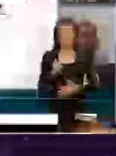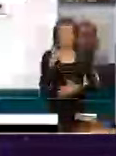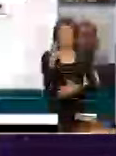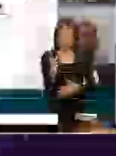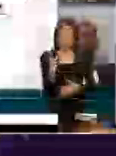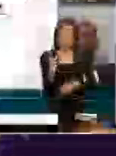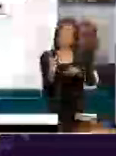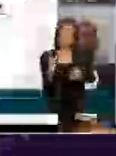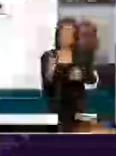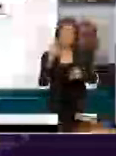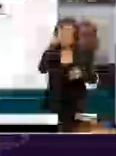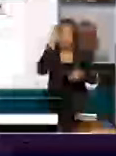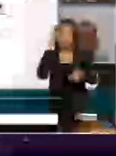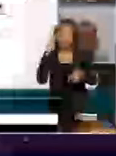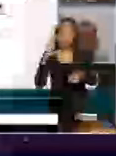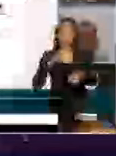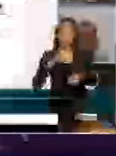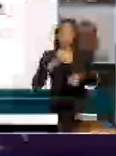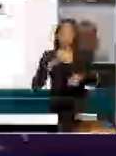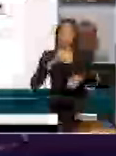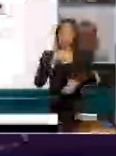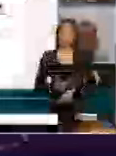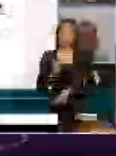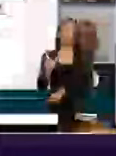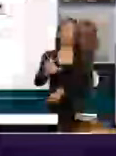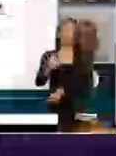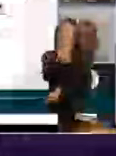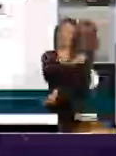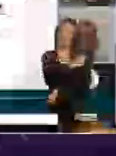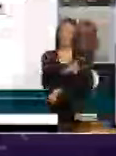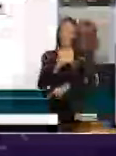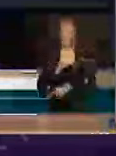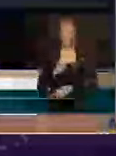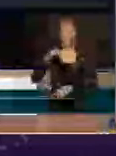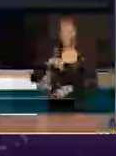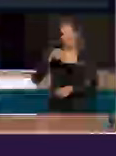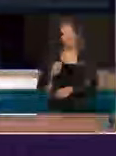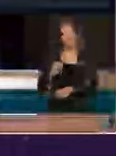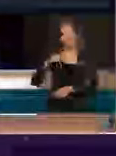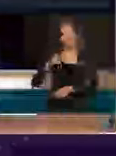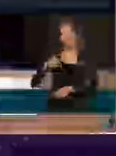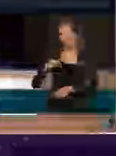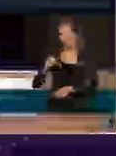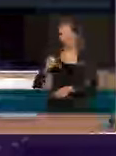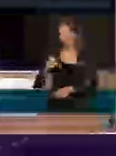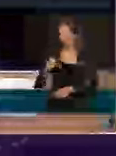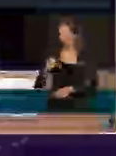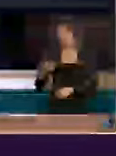cardiovascular nos pacientes que apresentaram a vacinação de RNA mensageiro. Perfeito, doutora, muito obrigado. Peço